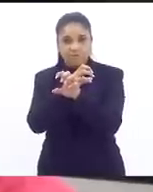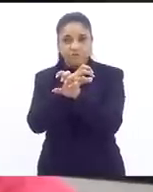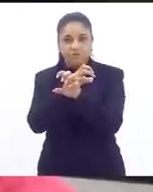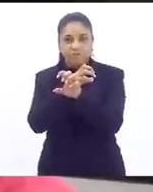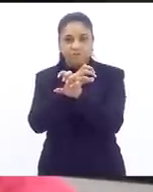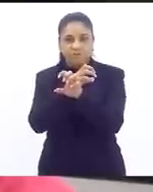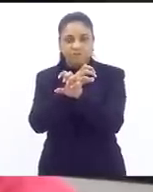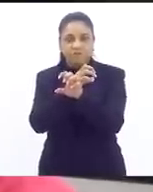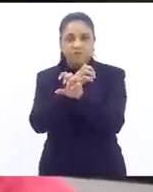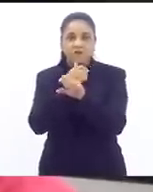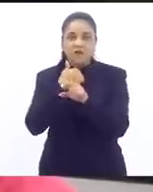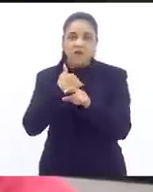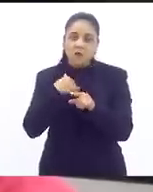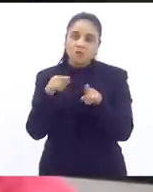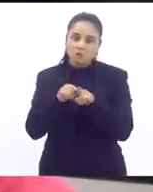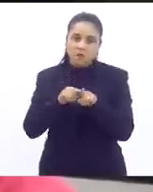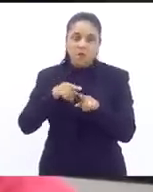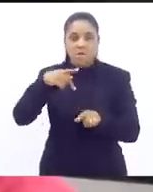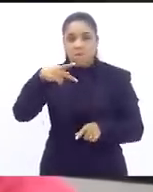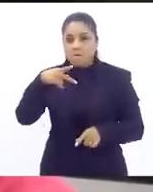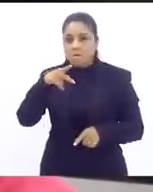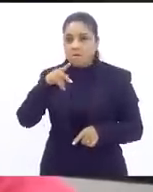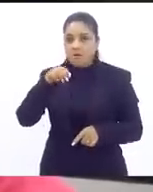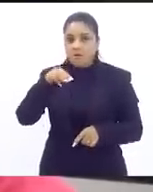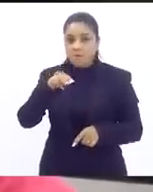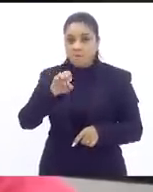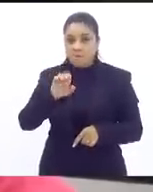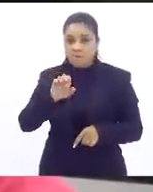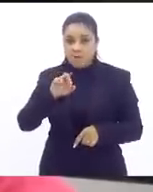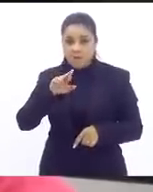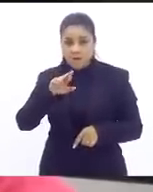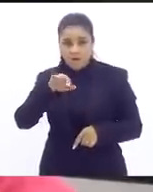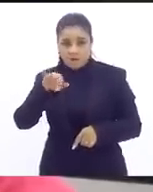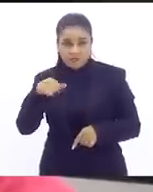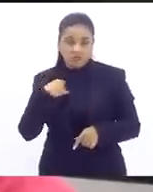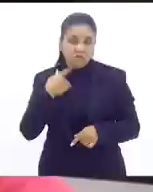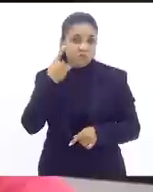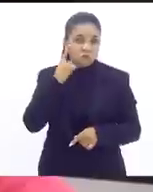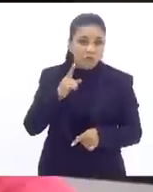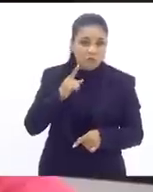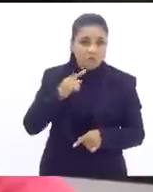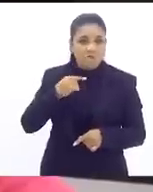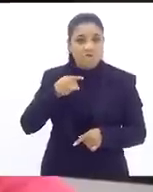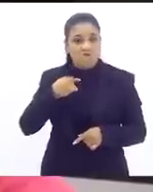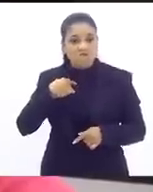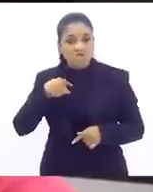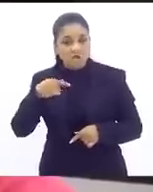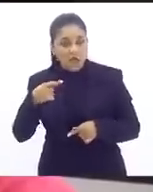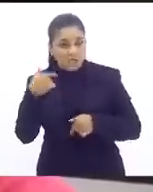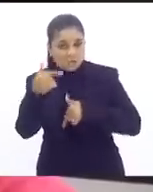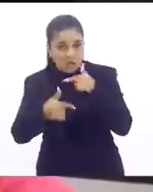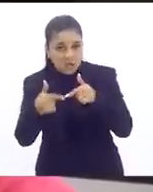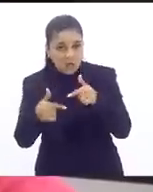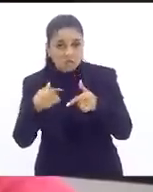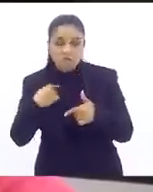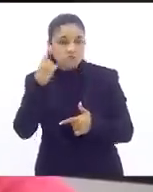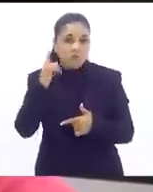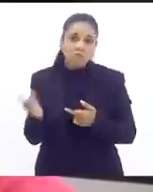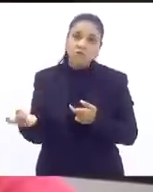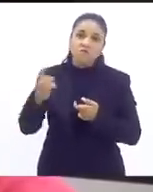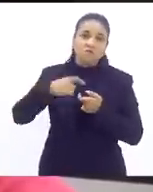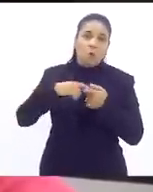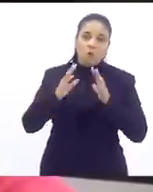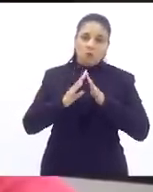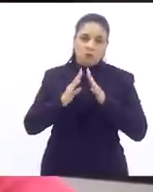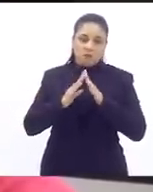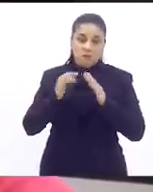me refiro a PMERJ também a gente vai e não sabe se volta então o que que ocorre hoje eu vejo onde eu